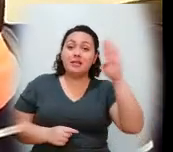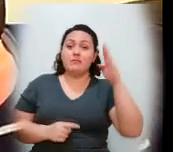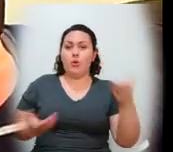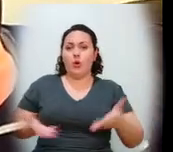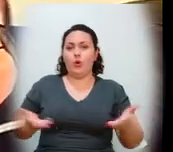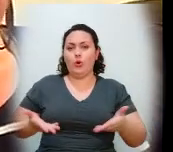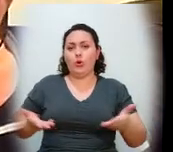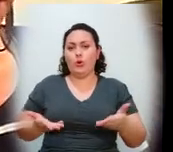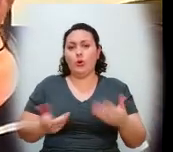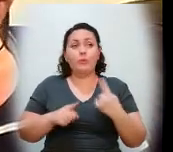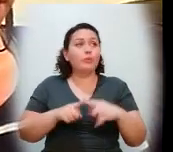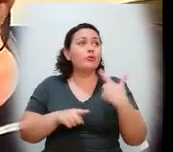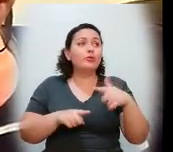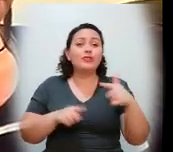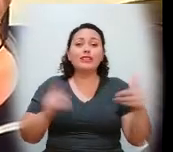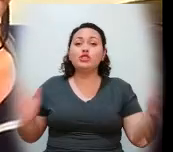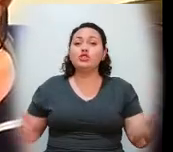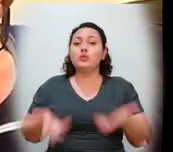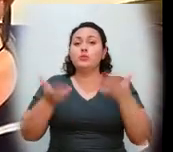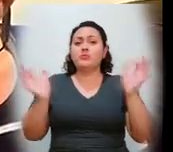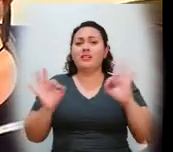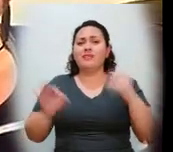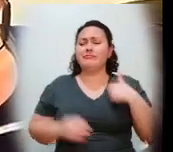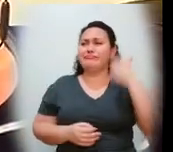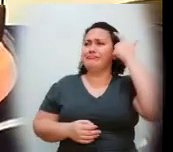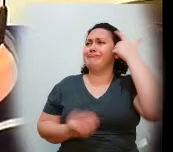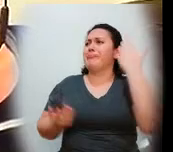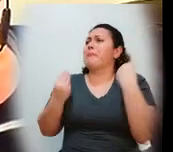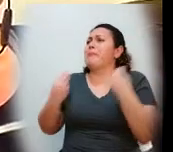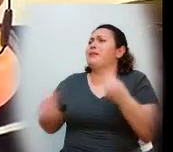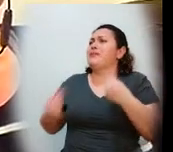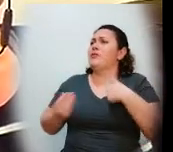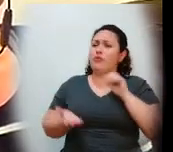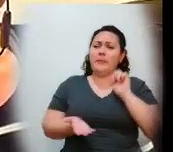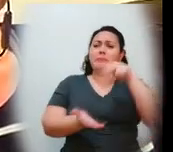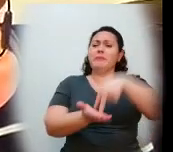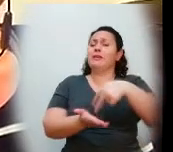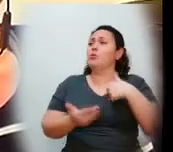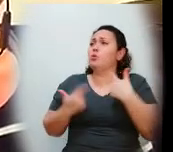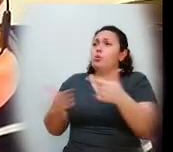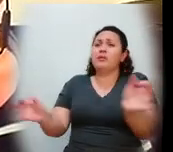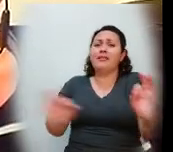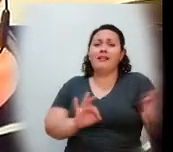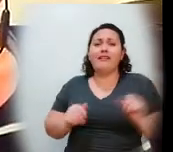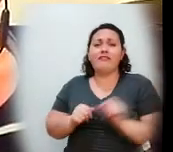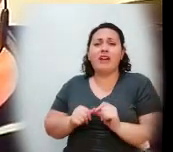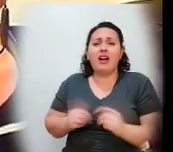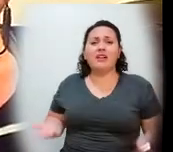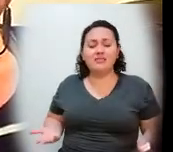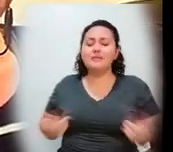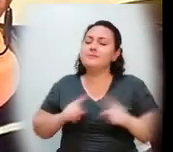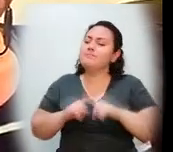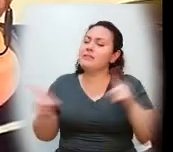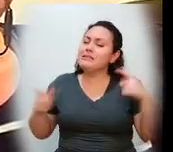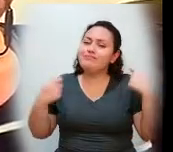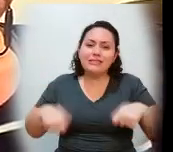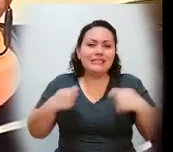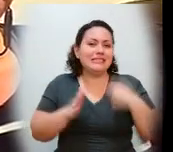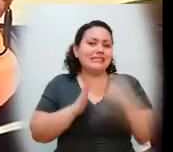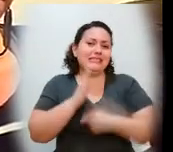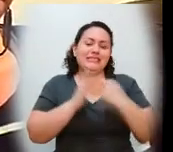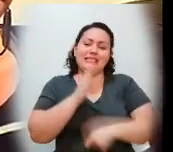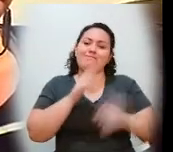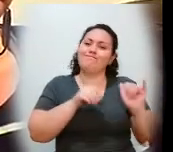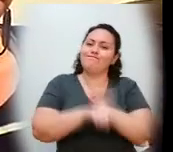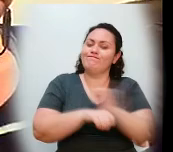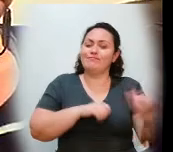a gente não tem um estímulo, né? Por que eu vou levantar se eu não tenho muita atividade para fazer? Mas poder estipular daí,